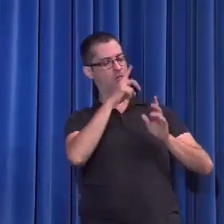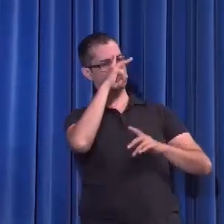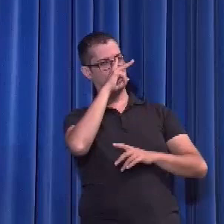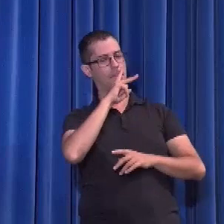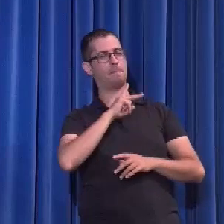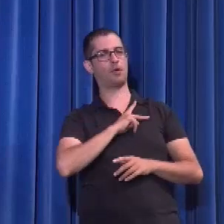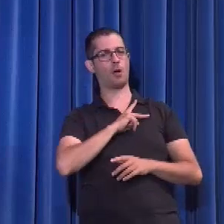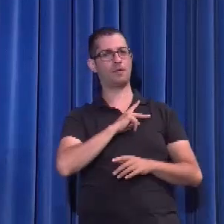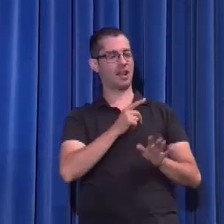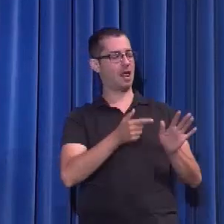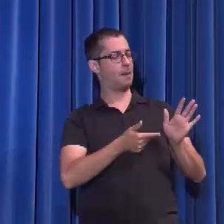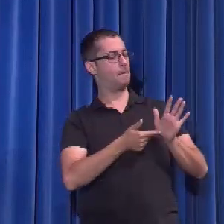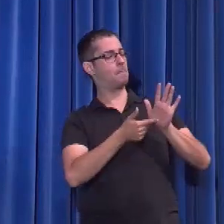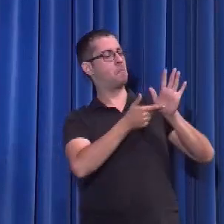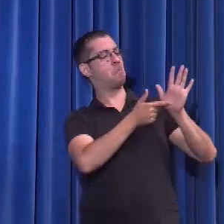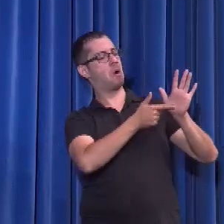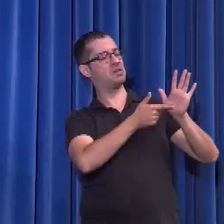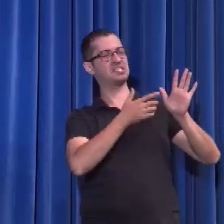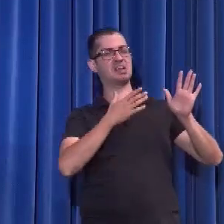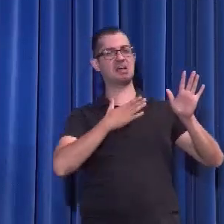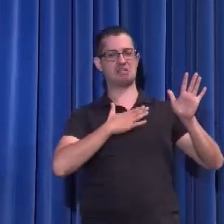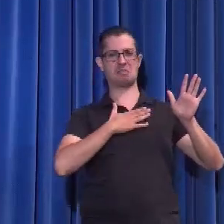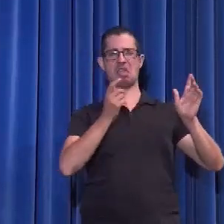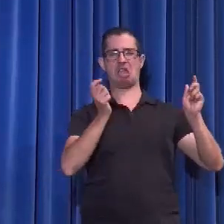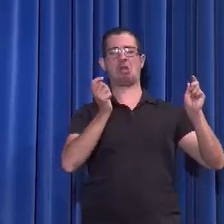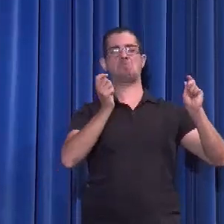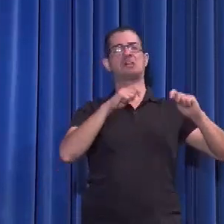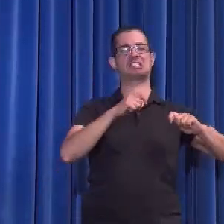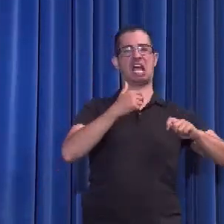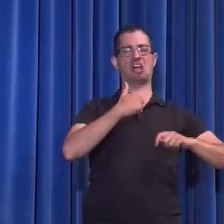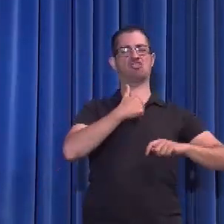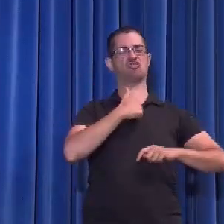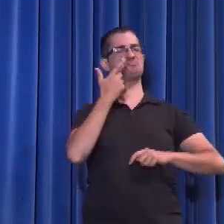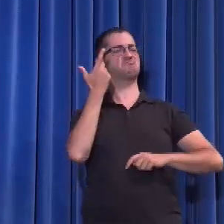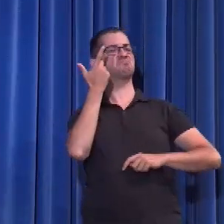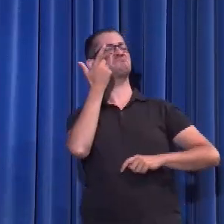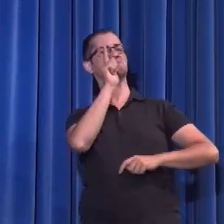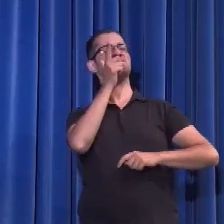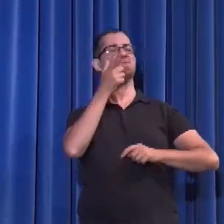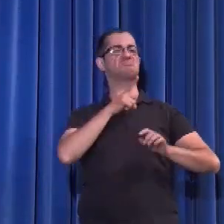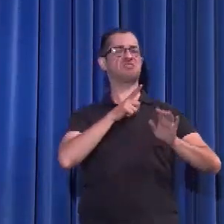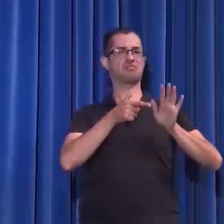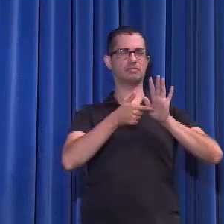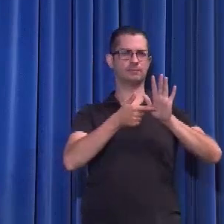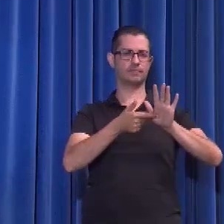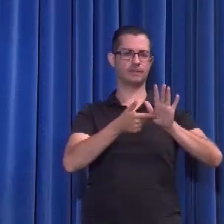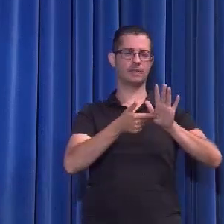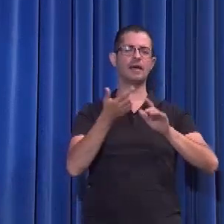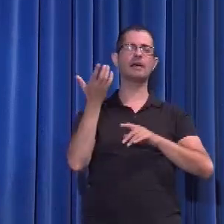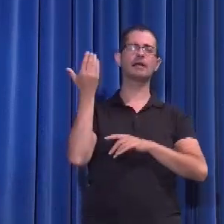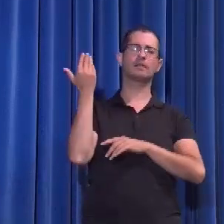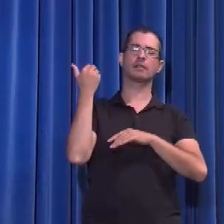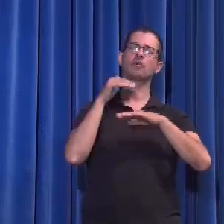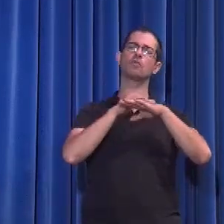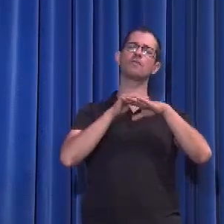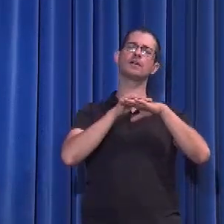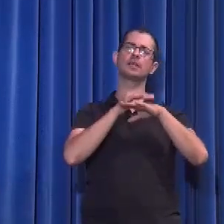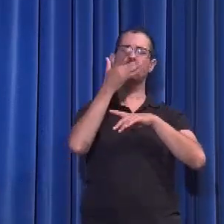Ela se vangloria da sua capacidade, da sua habilidade. Recentemente, conversando com uma